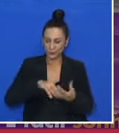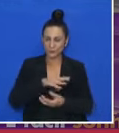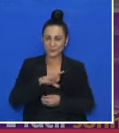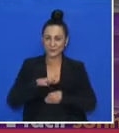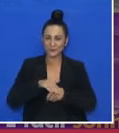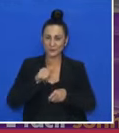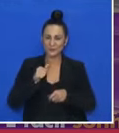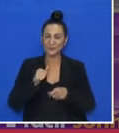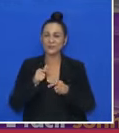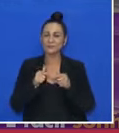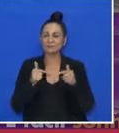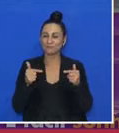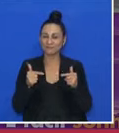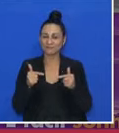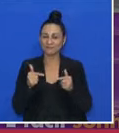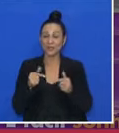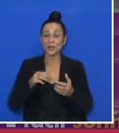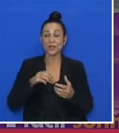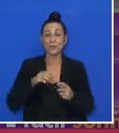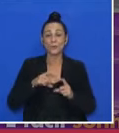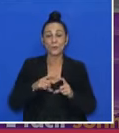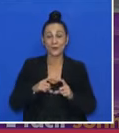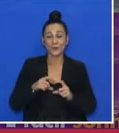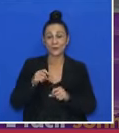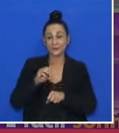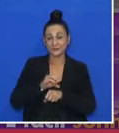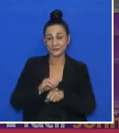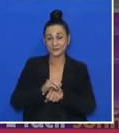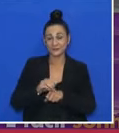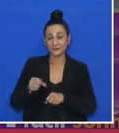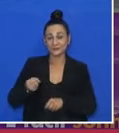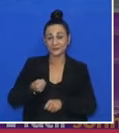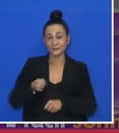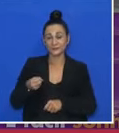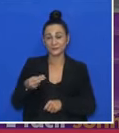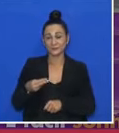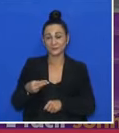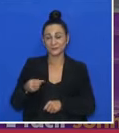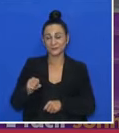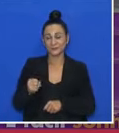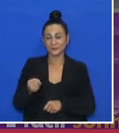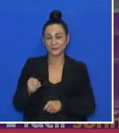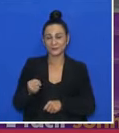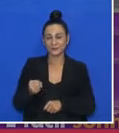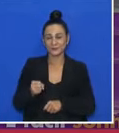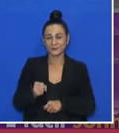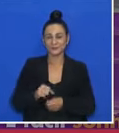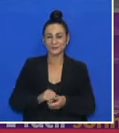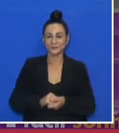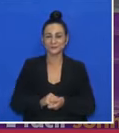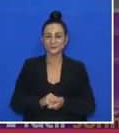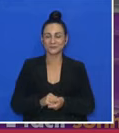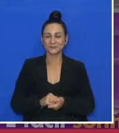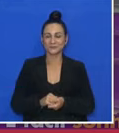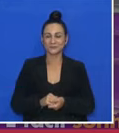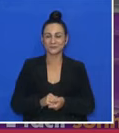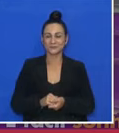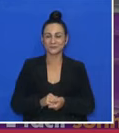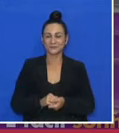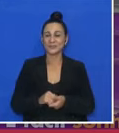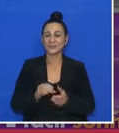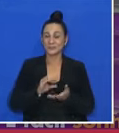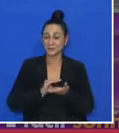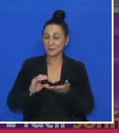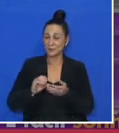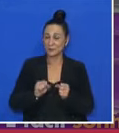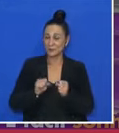Você chamando, a sorte chegando. Bola cinza, número 28. Cinza, 28. Este